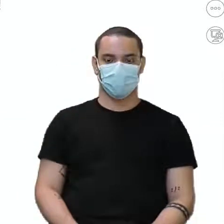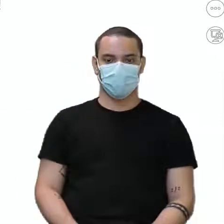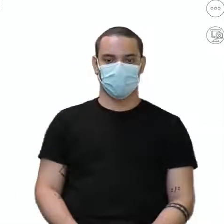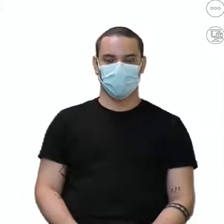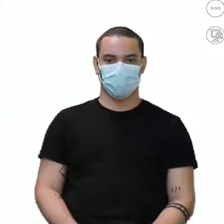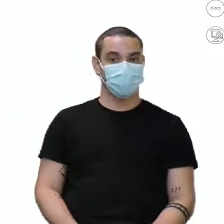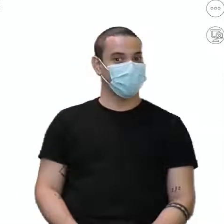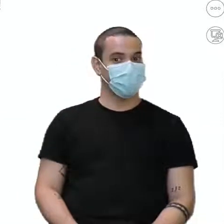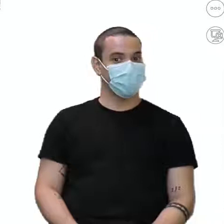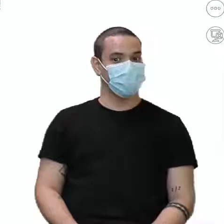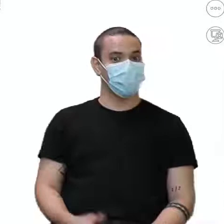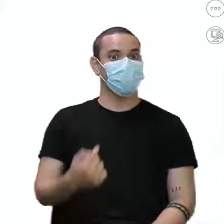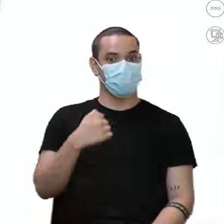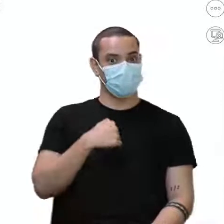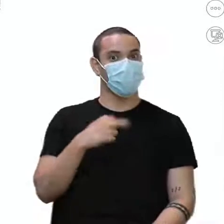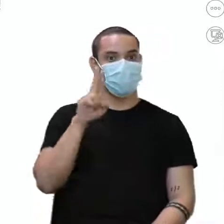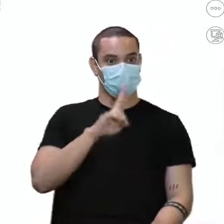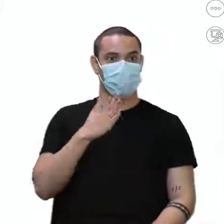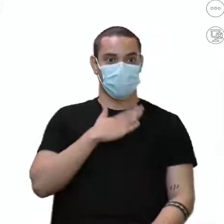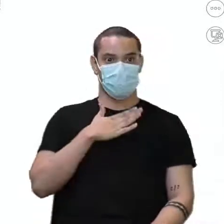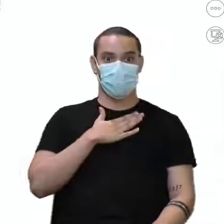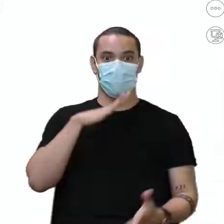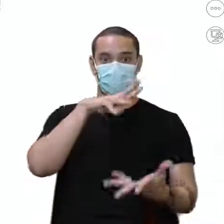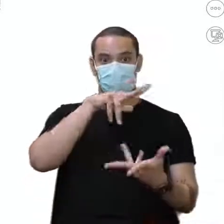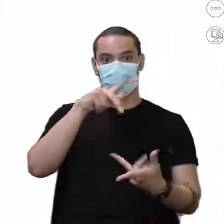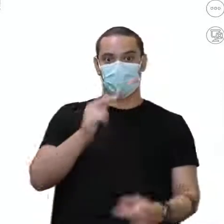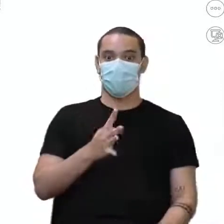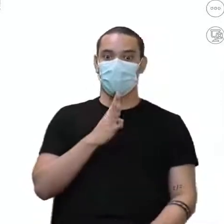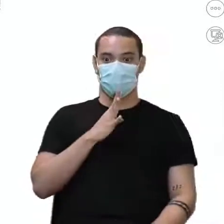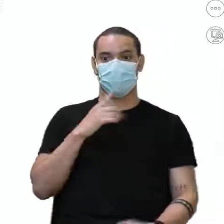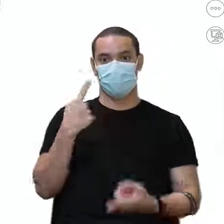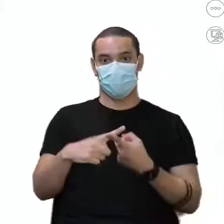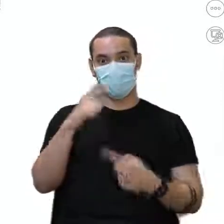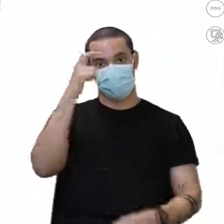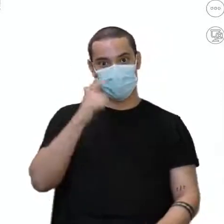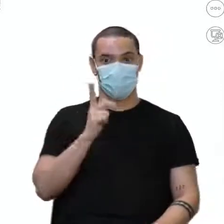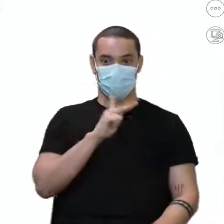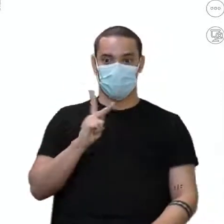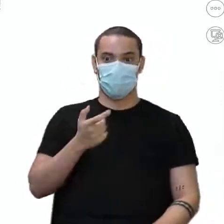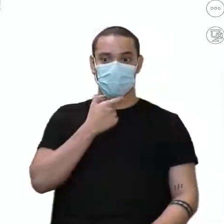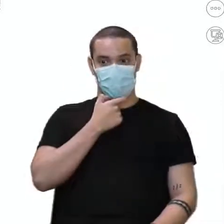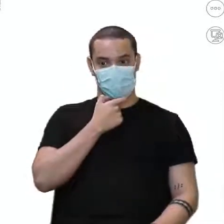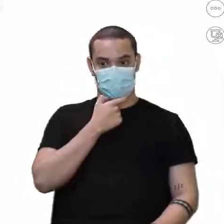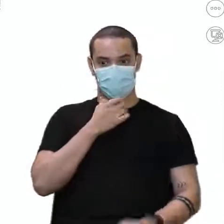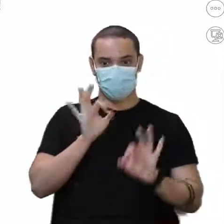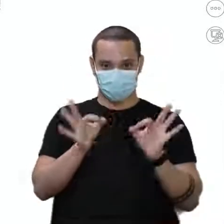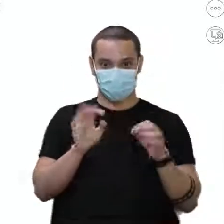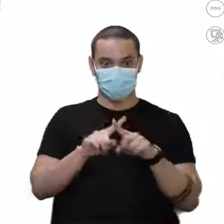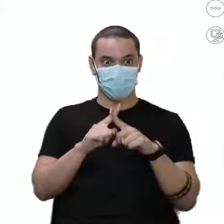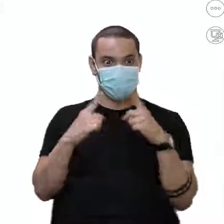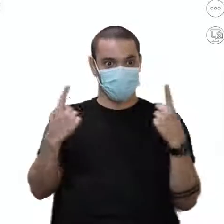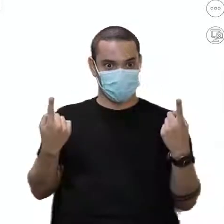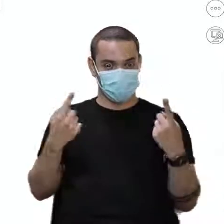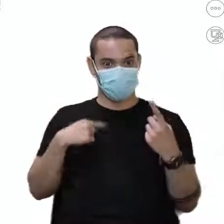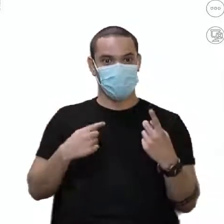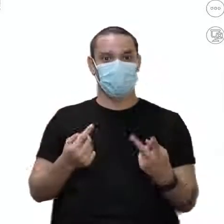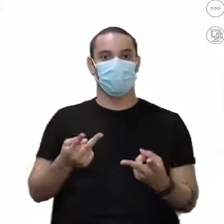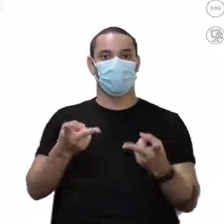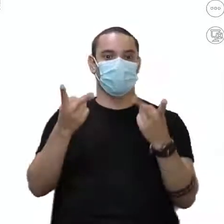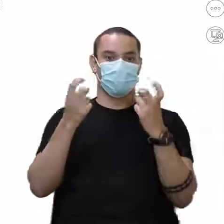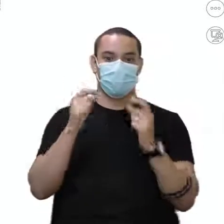ali? Eu, usando o meu conhecimento de mundo, porque meio não vale, né? Porque eu sou professora de inglês aqui. Mas, perceba